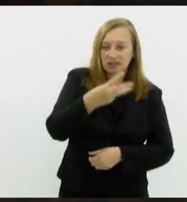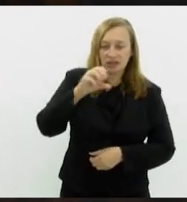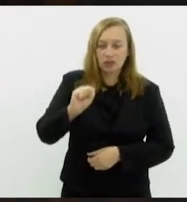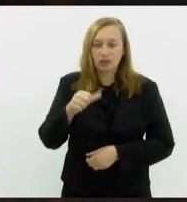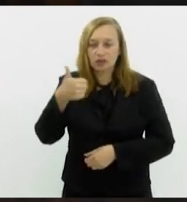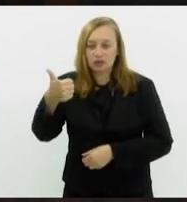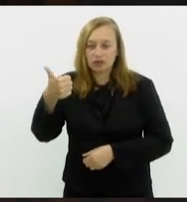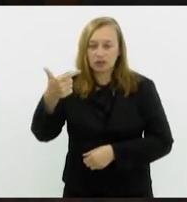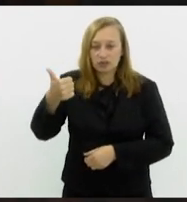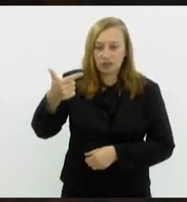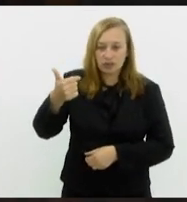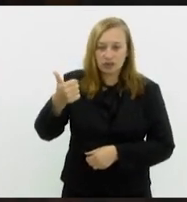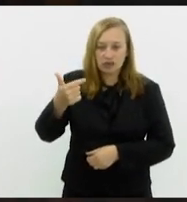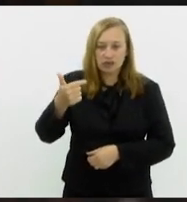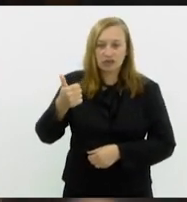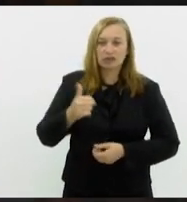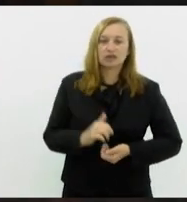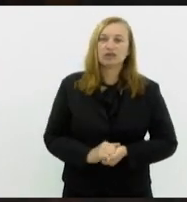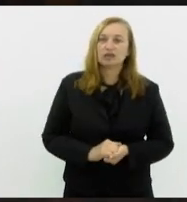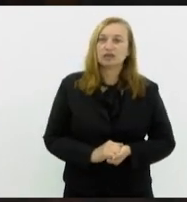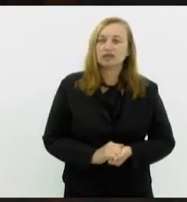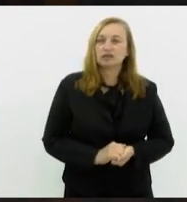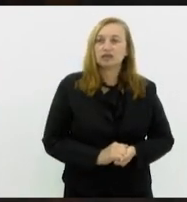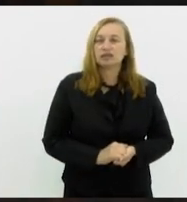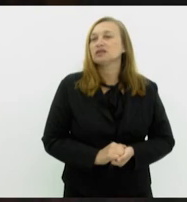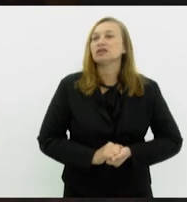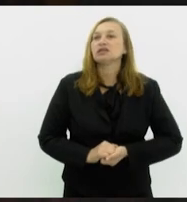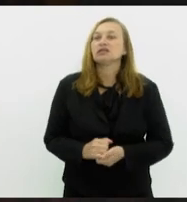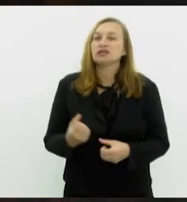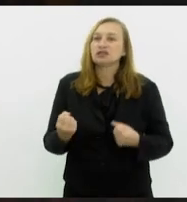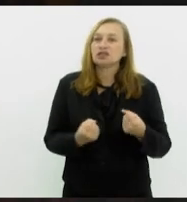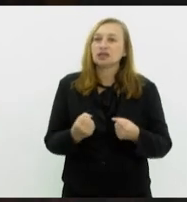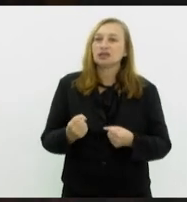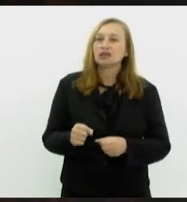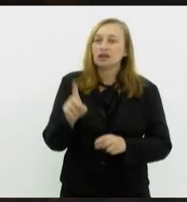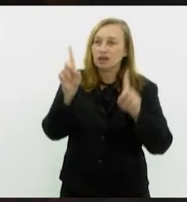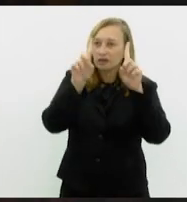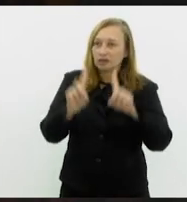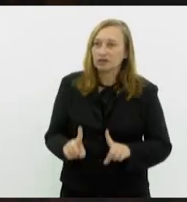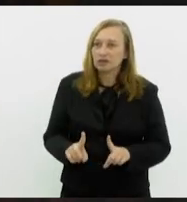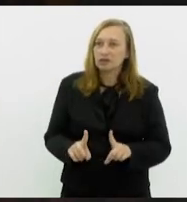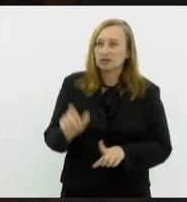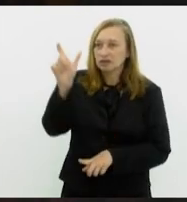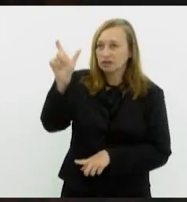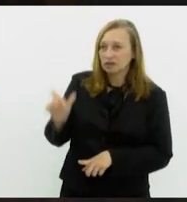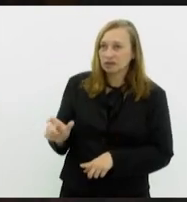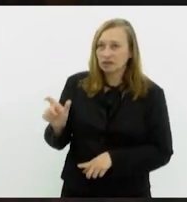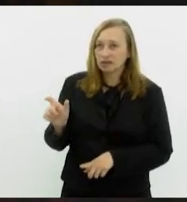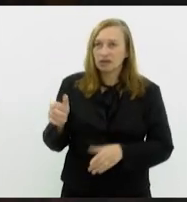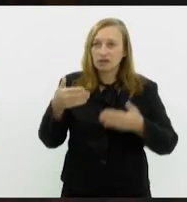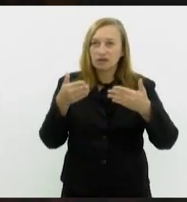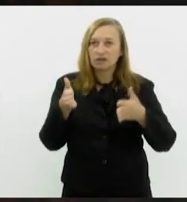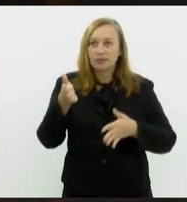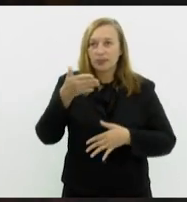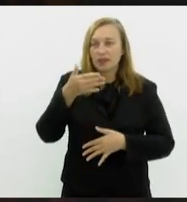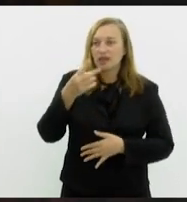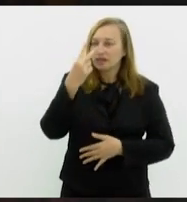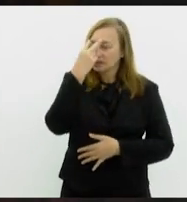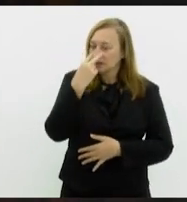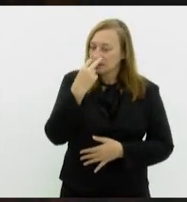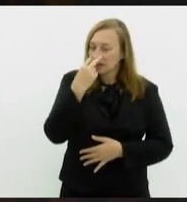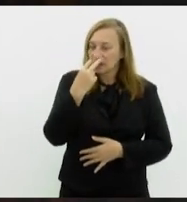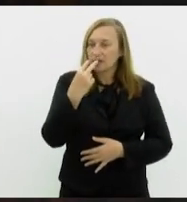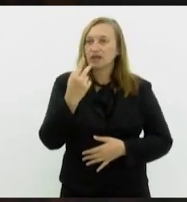38/12, que concede isenção do ICMS nas saídas de veículos destinados a pessoas com deficiência física, visual, mental, severa